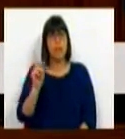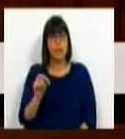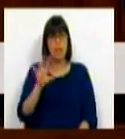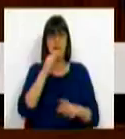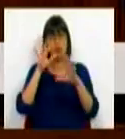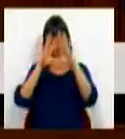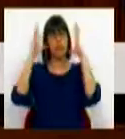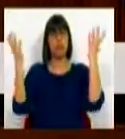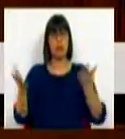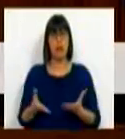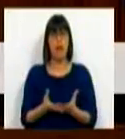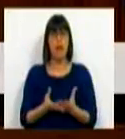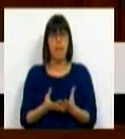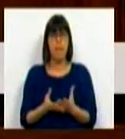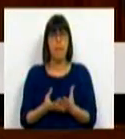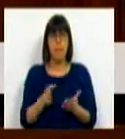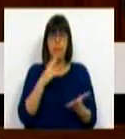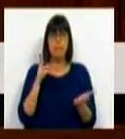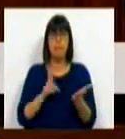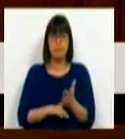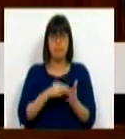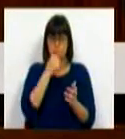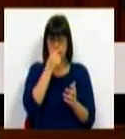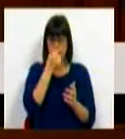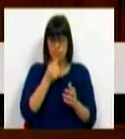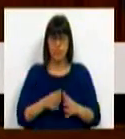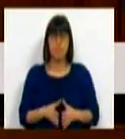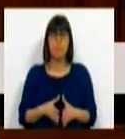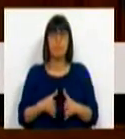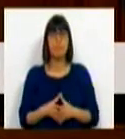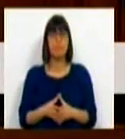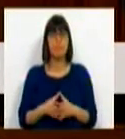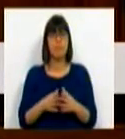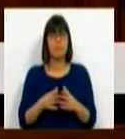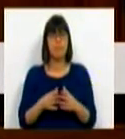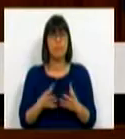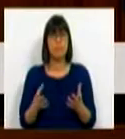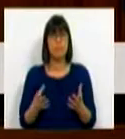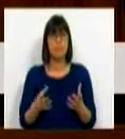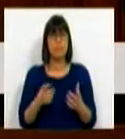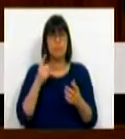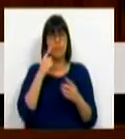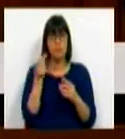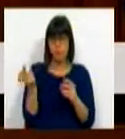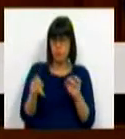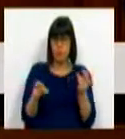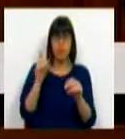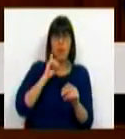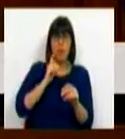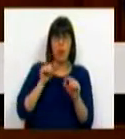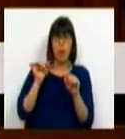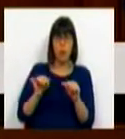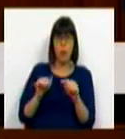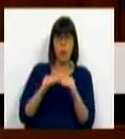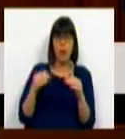forma genérica, de facto foi, ao se olhar para os colaterais e o valor dos colaterais,